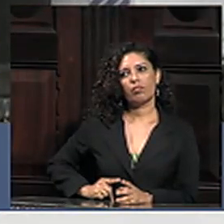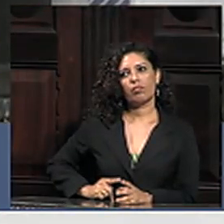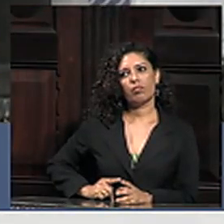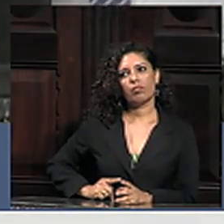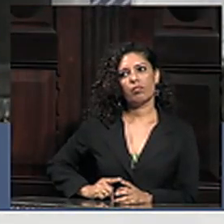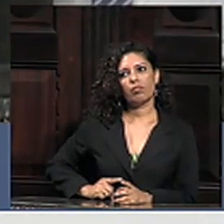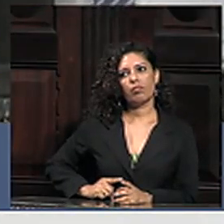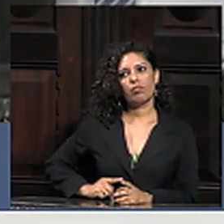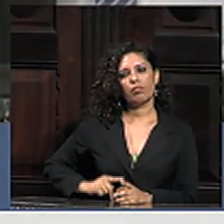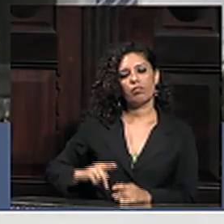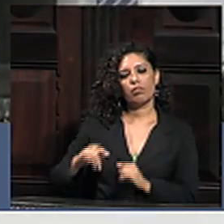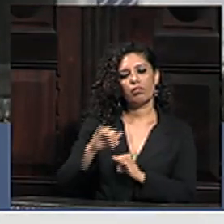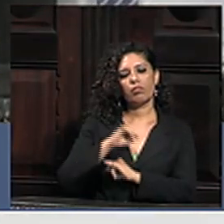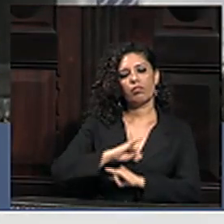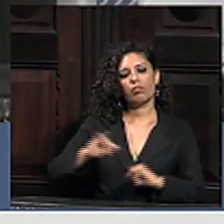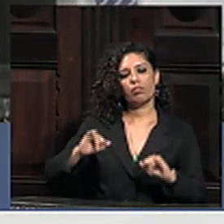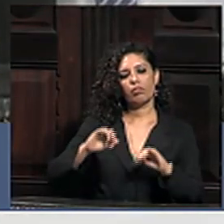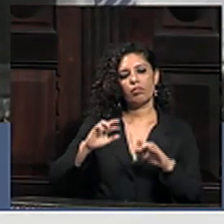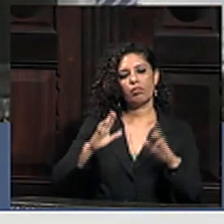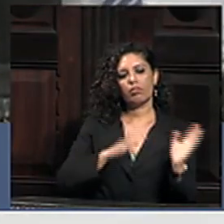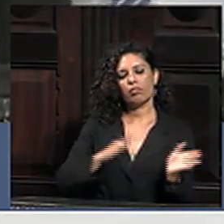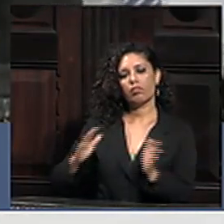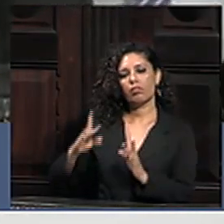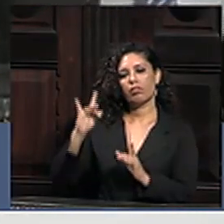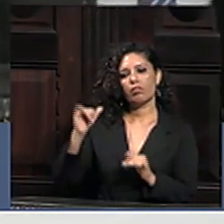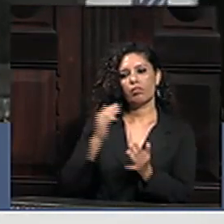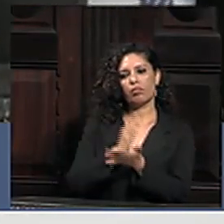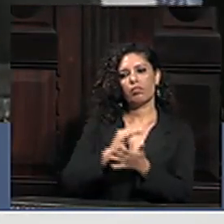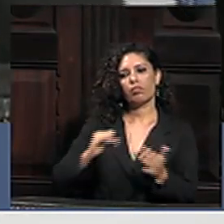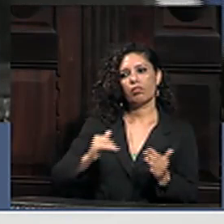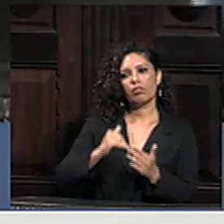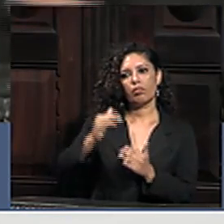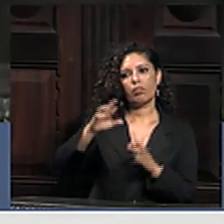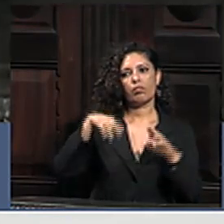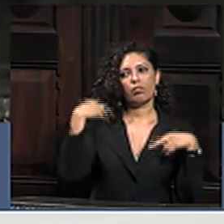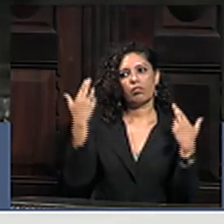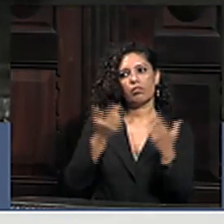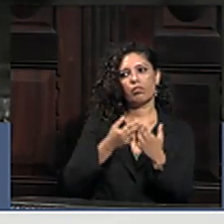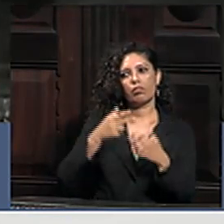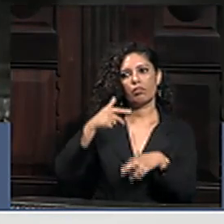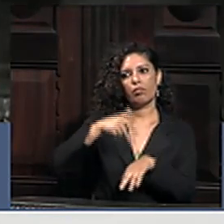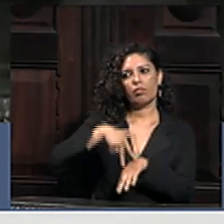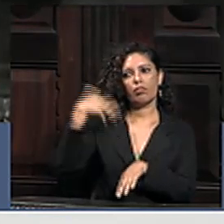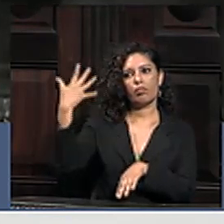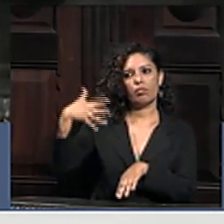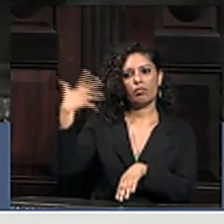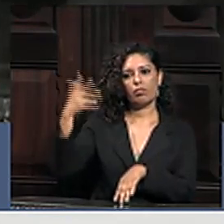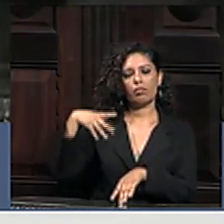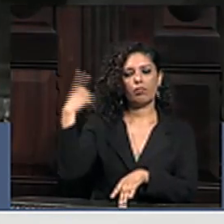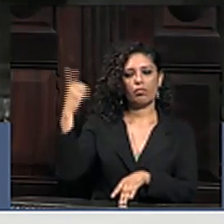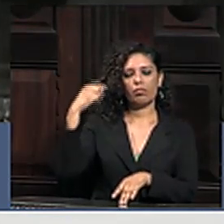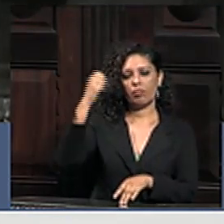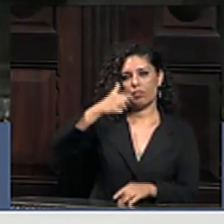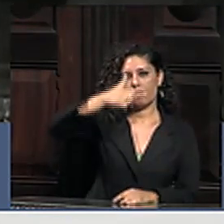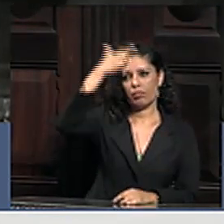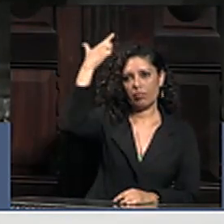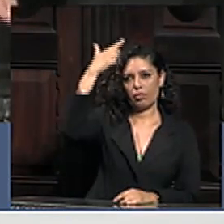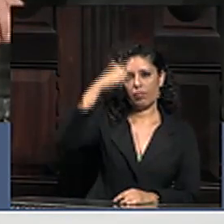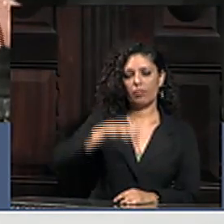deputado, está encerrada a ordem do dia, passe ao expediente final. O primeiro inscrito é o nobre deputado Luiz Paulo.